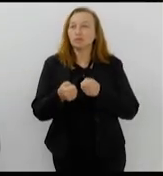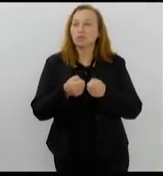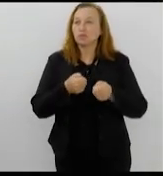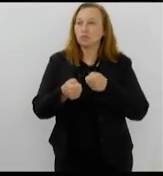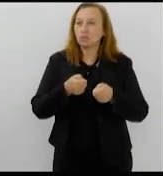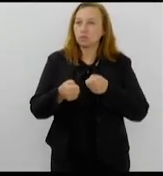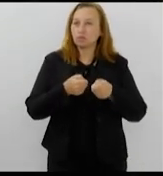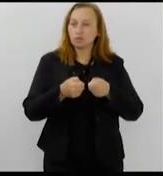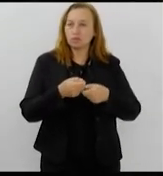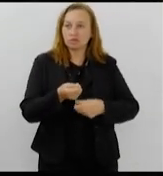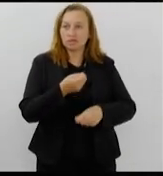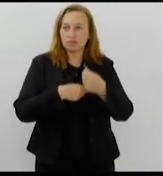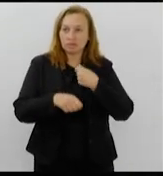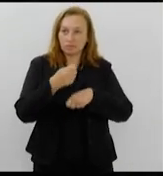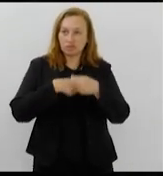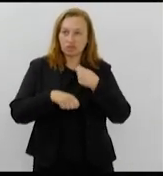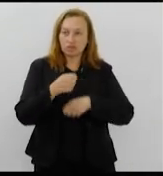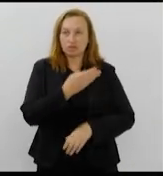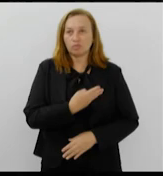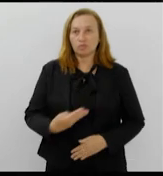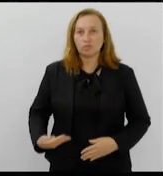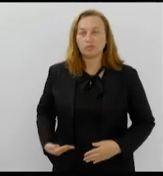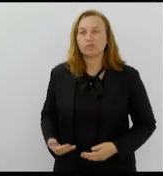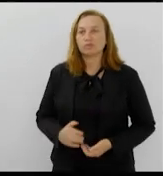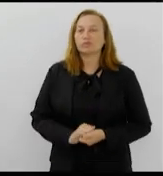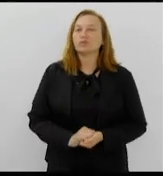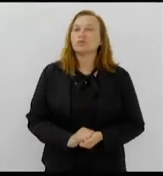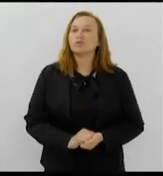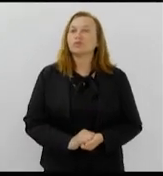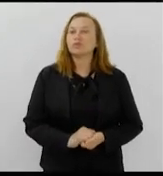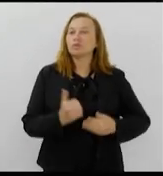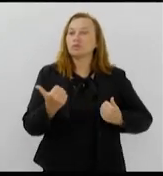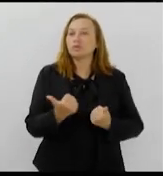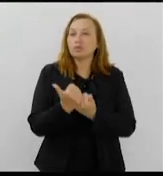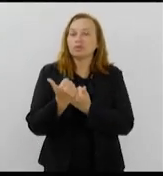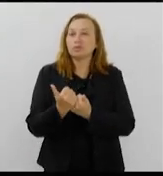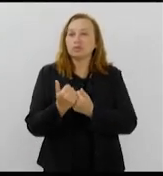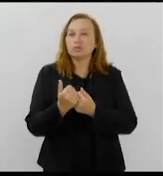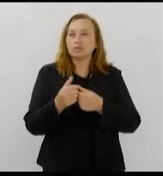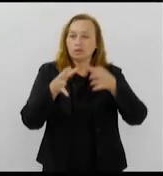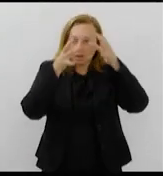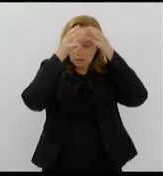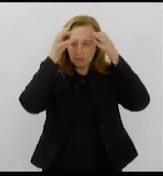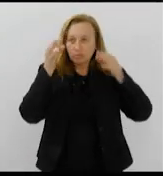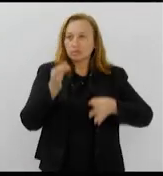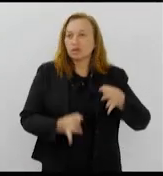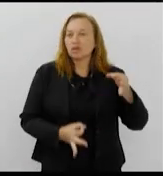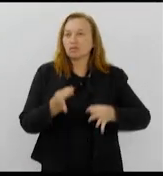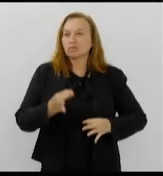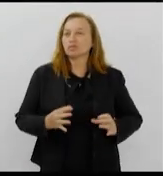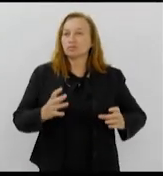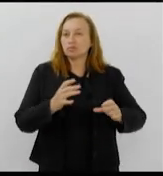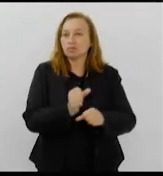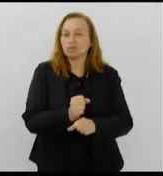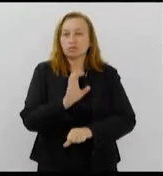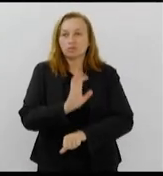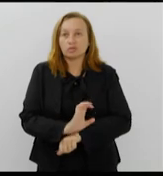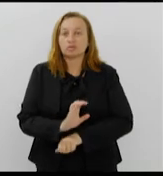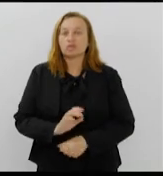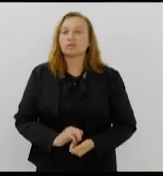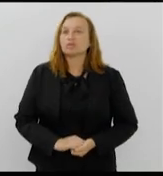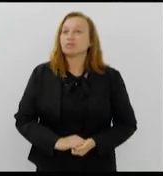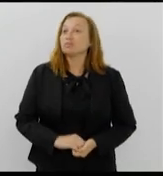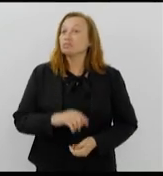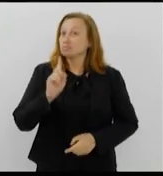da administração pública com o auxílio do Tribunal de Contas do Estado. E esta é a tarefa que